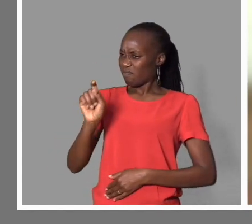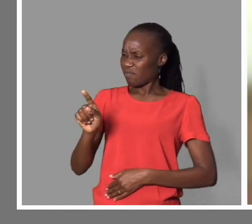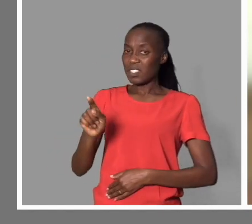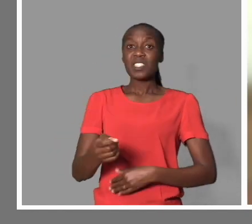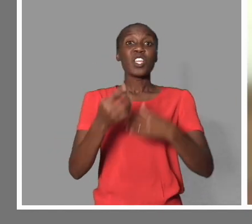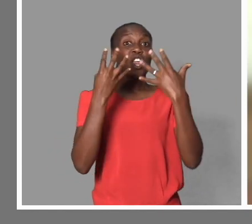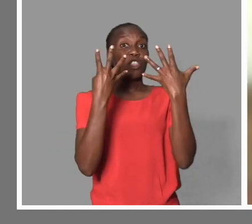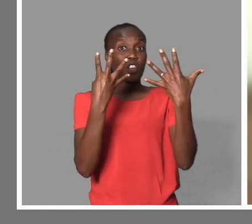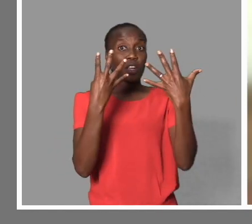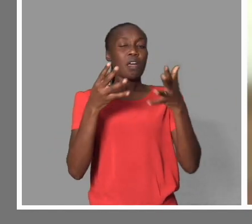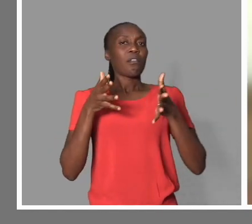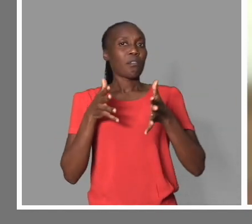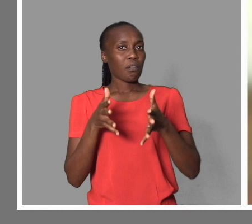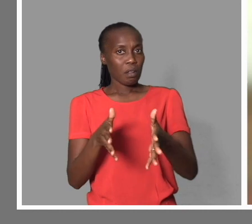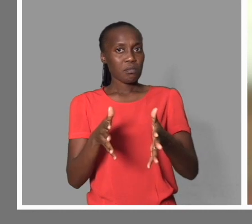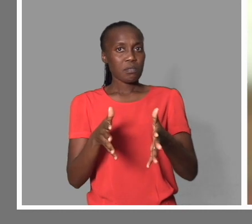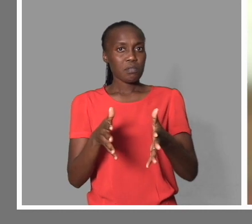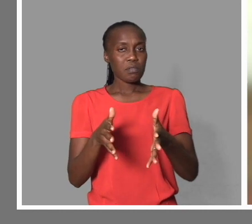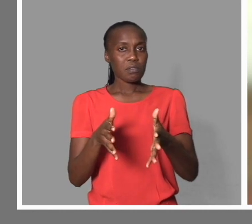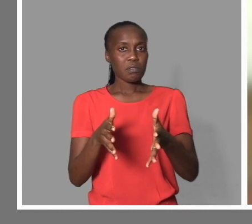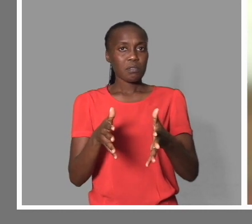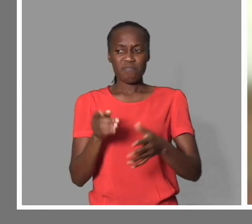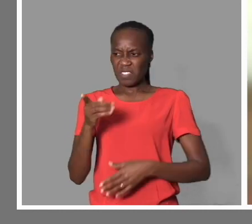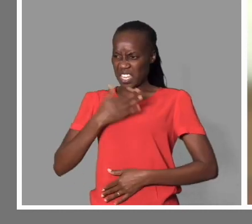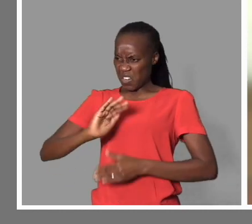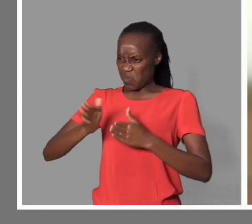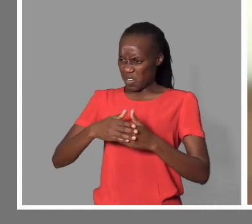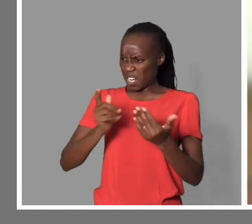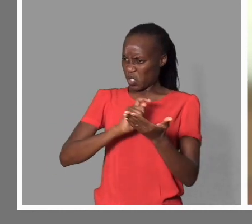Em que classe paraste de estudar? Nona classe.